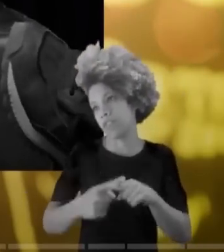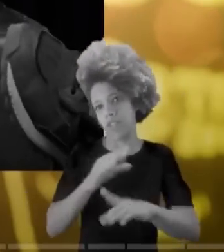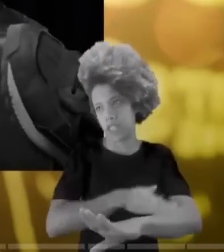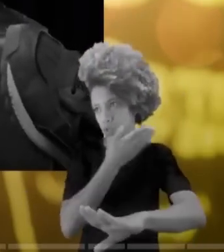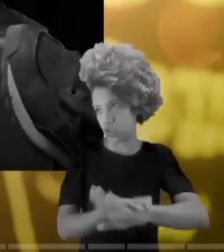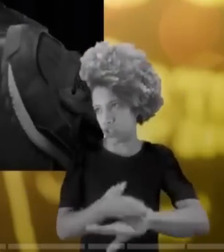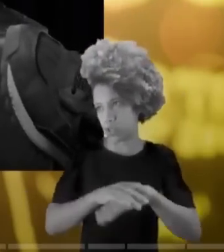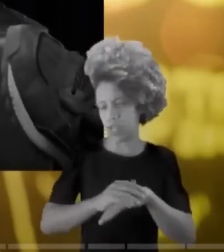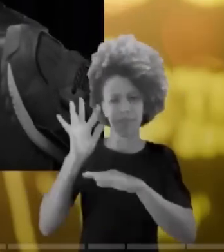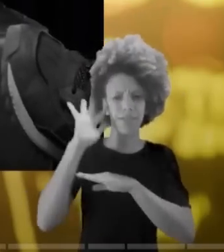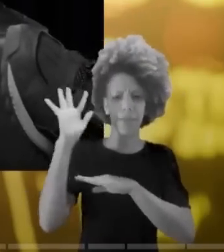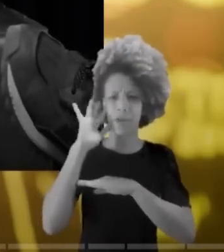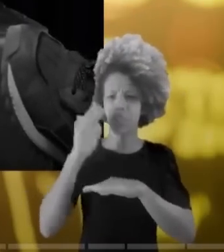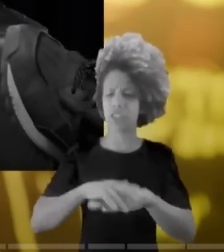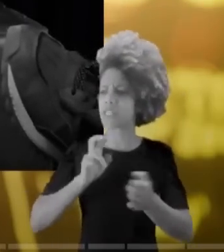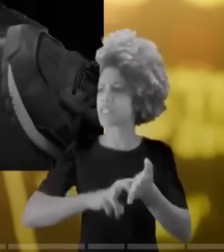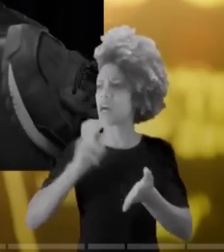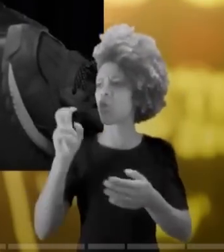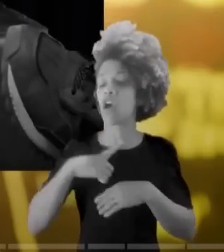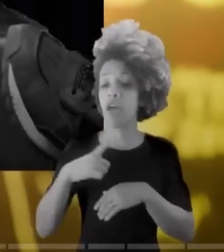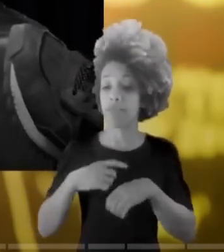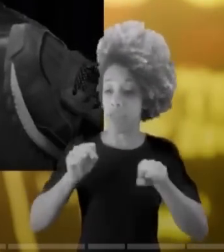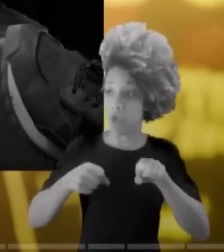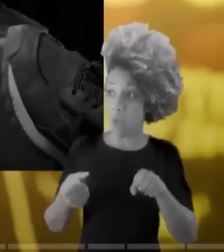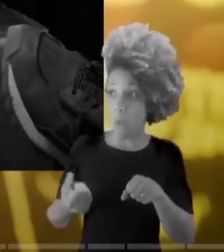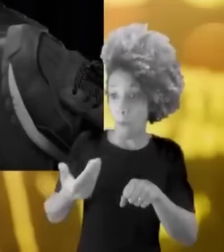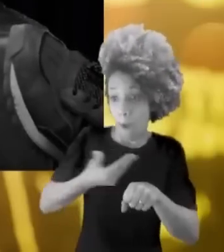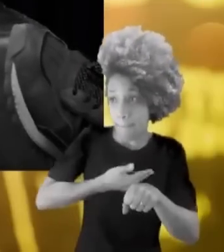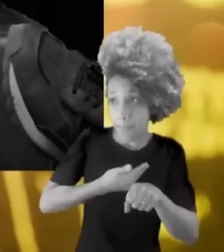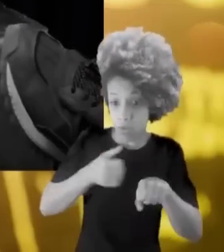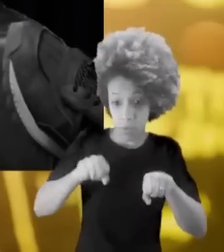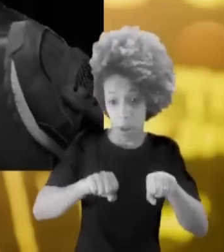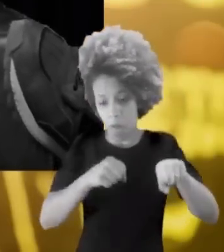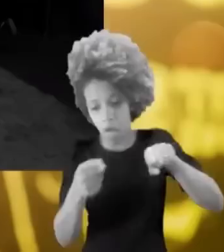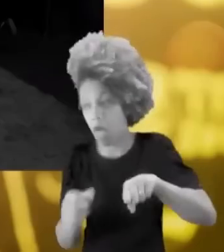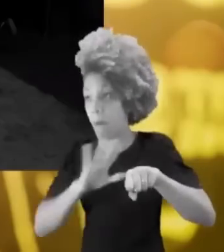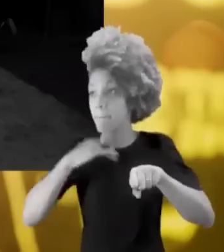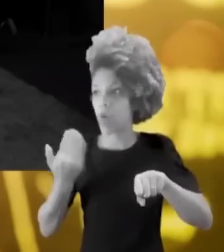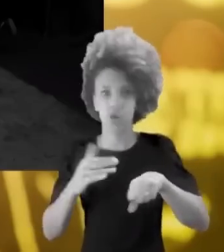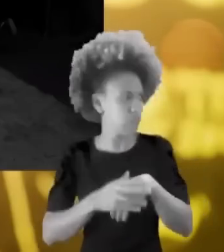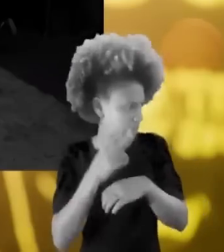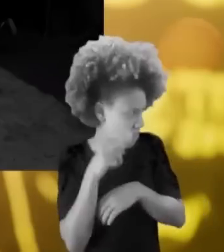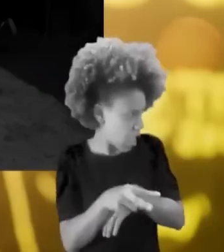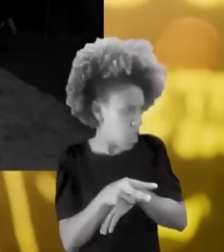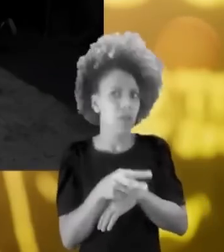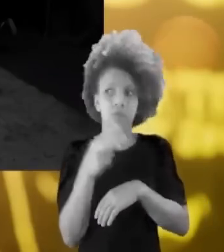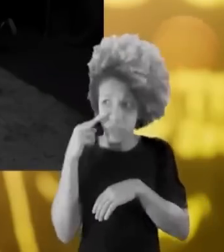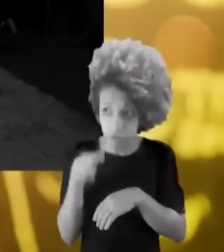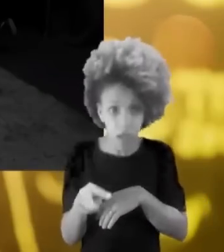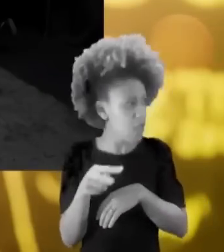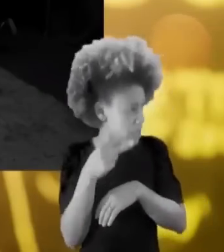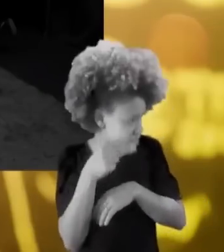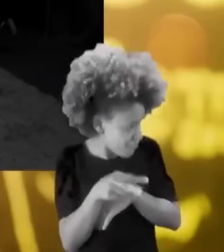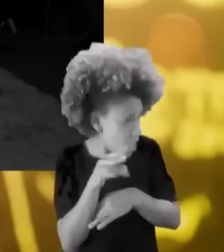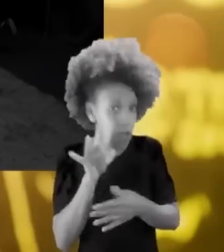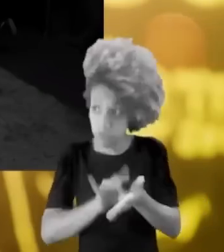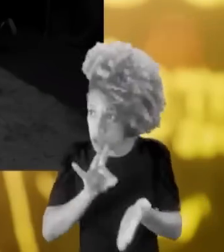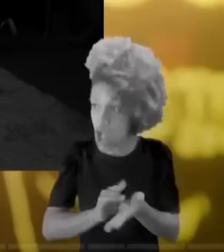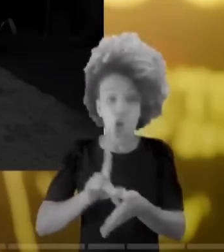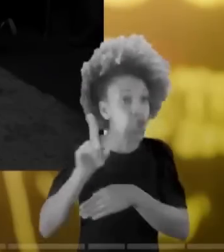imagina que todo dia mano você acorda tem um companheiro Seu morto na pista você vê você vê você vê mesmo todo dia